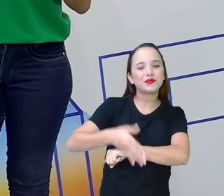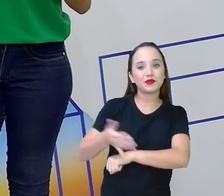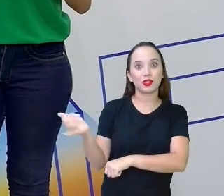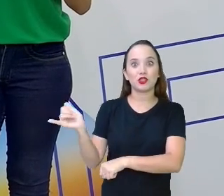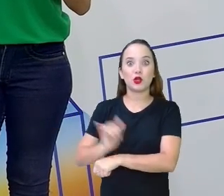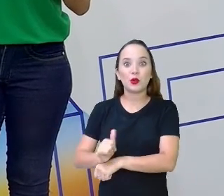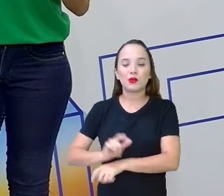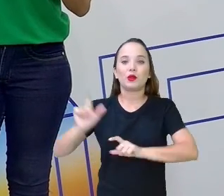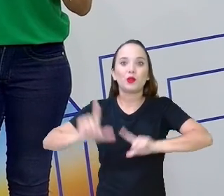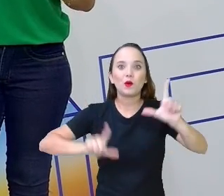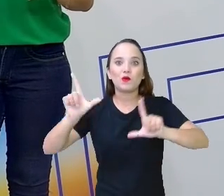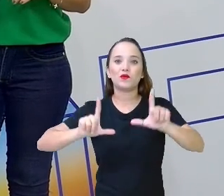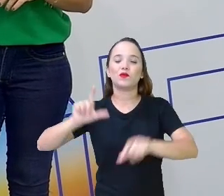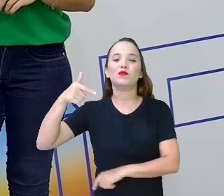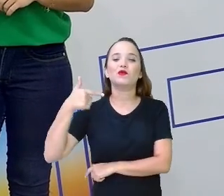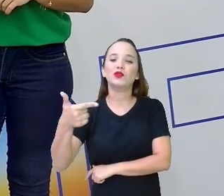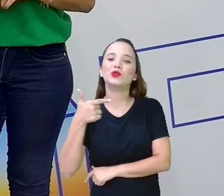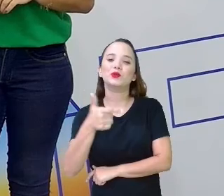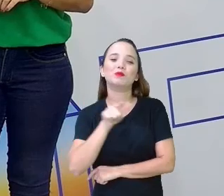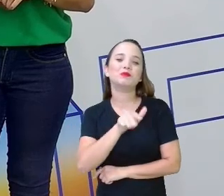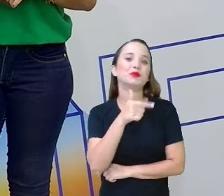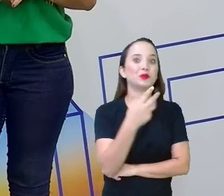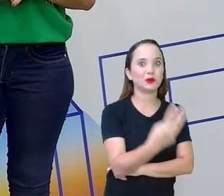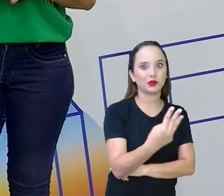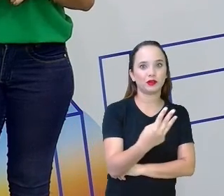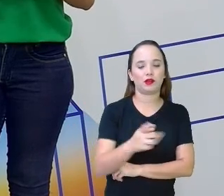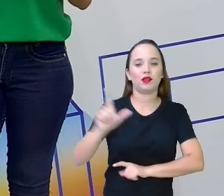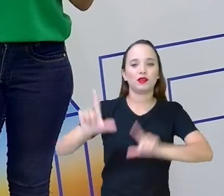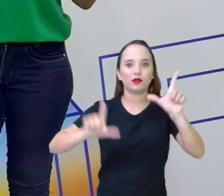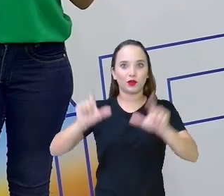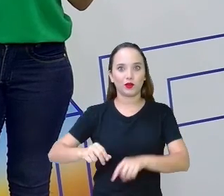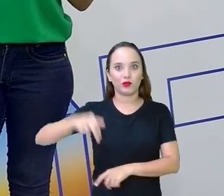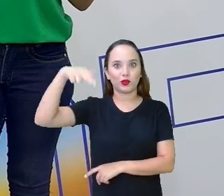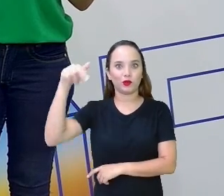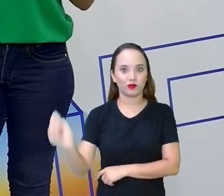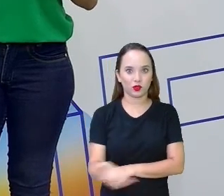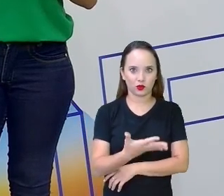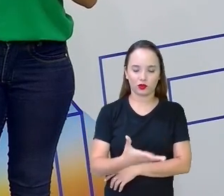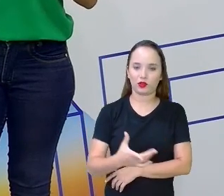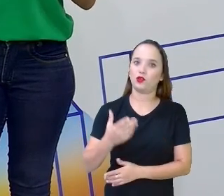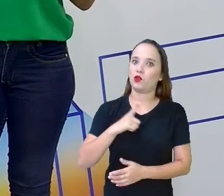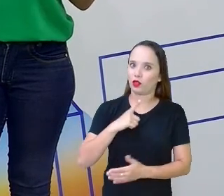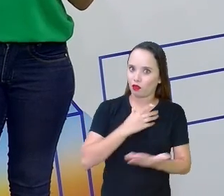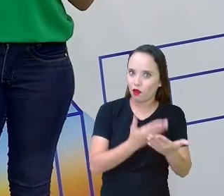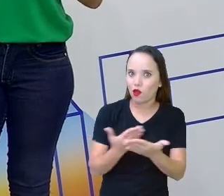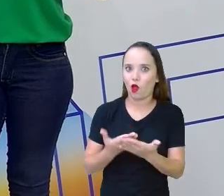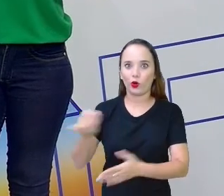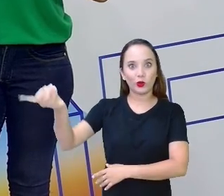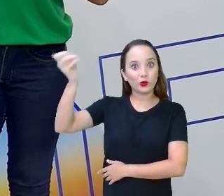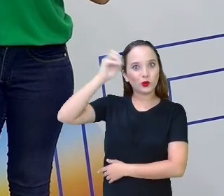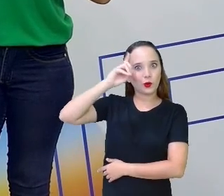canal 22.3 na TV Nova Nordeste. As aulas acontecem